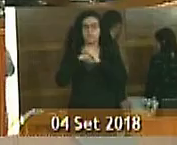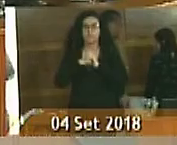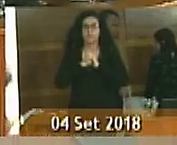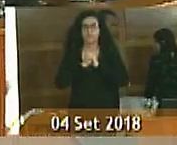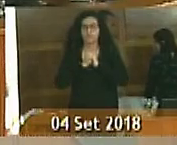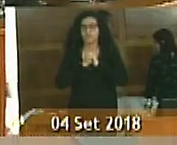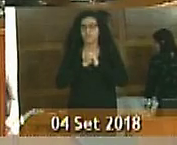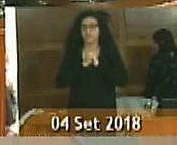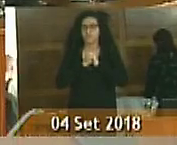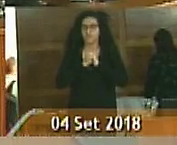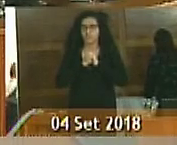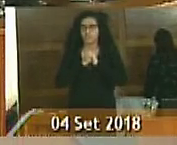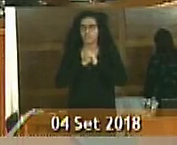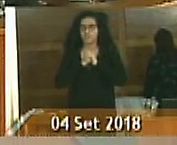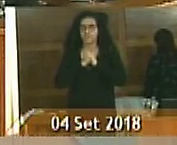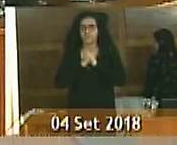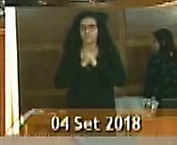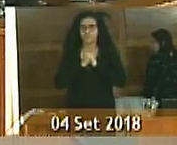que estabelece